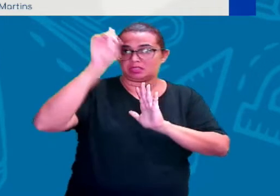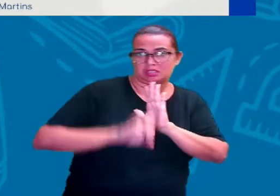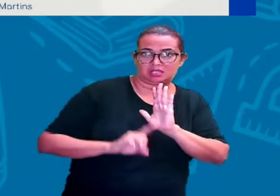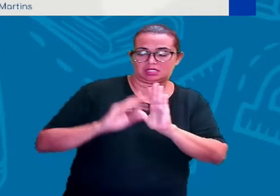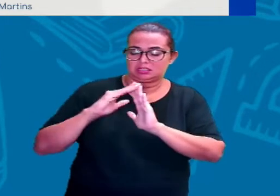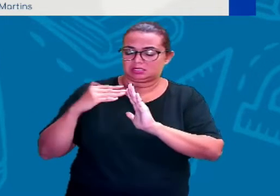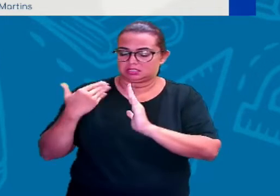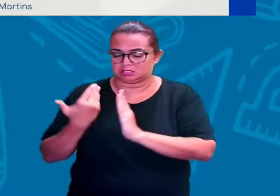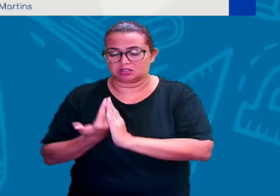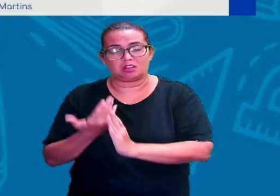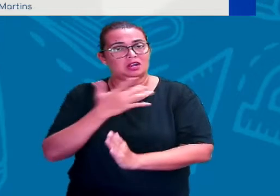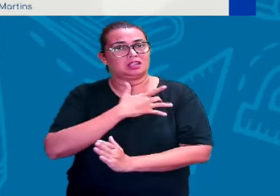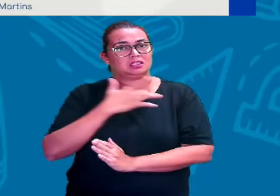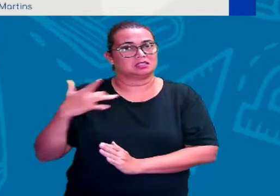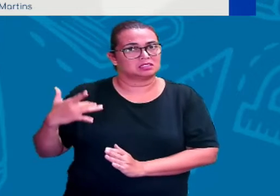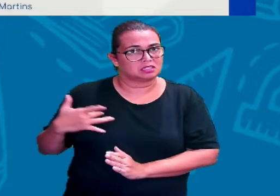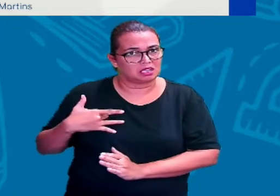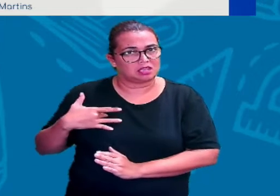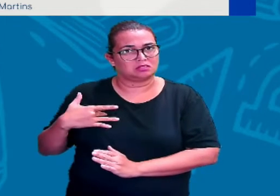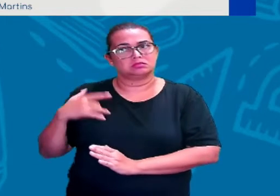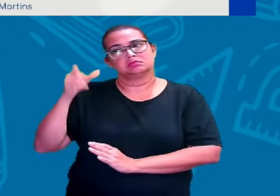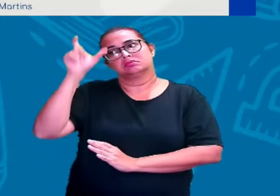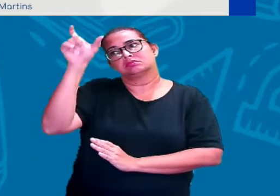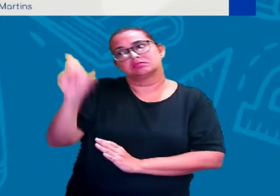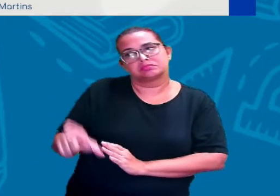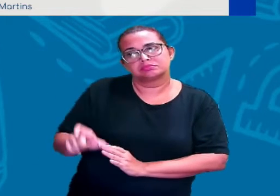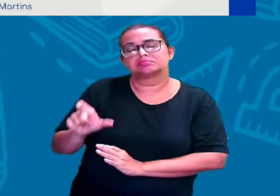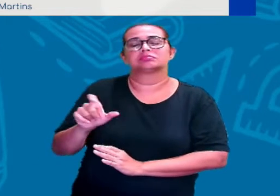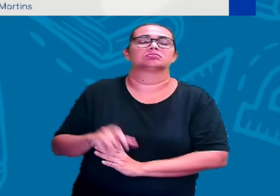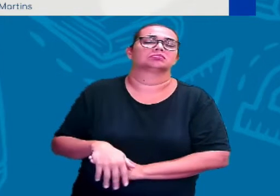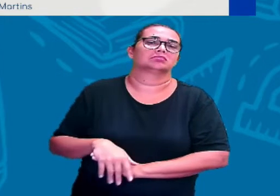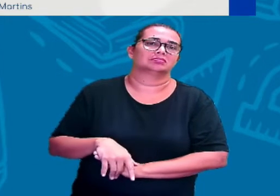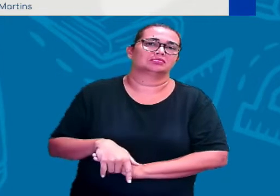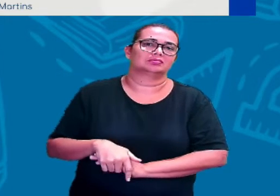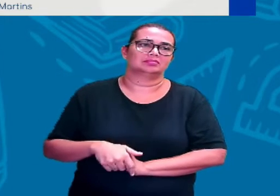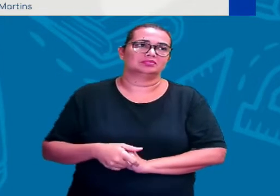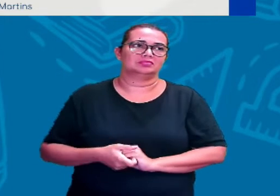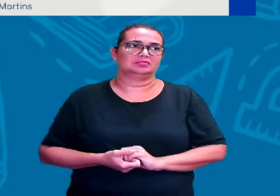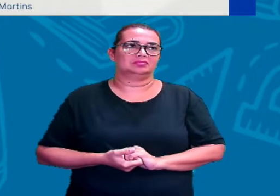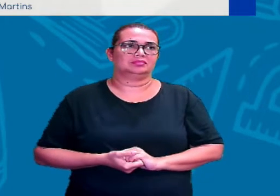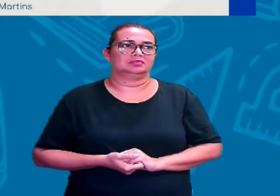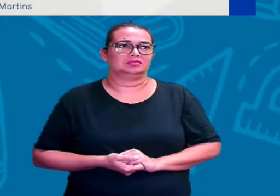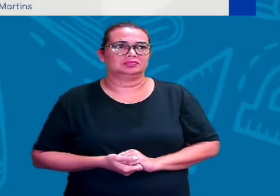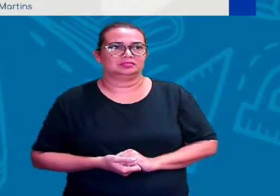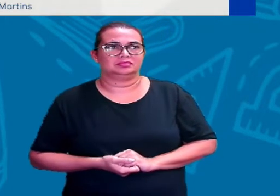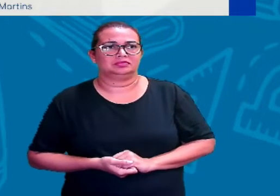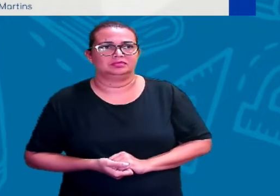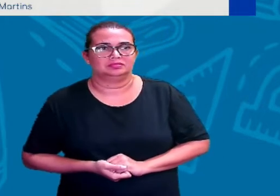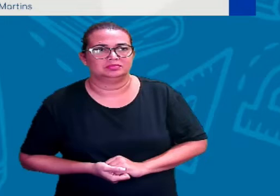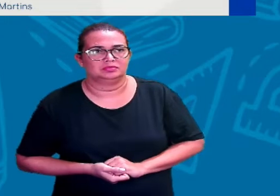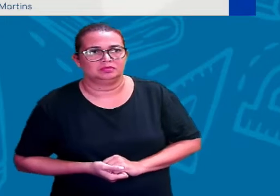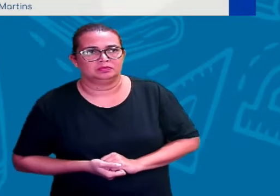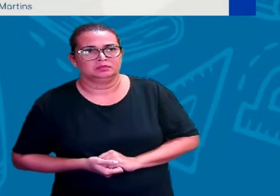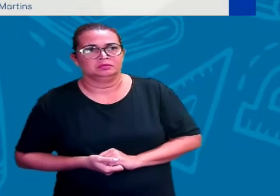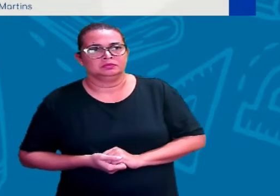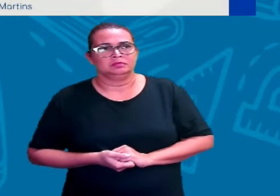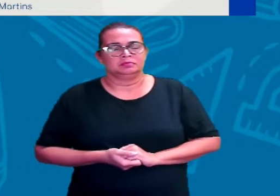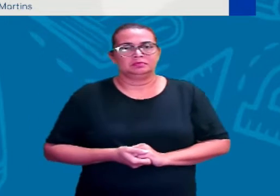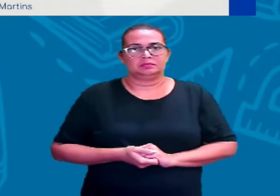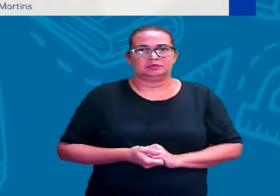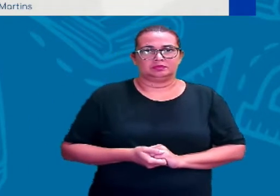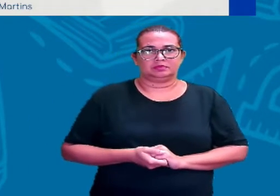saúde e o direito à cidadania, né? Mas aí a gente tem, não